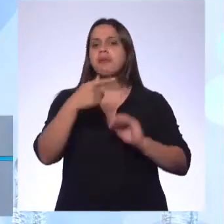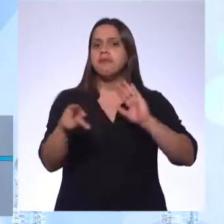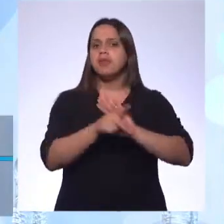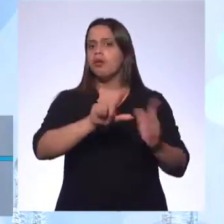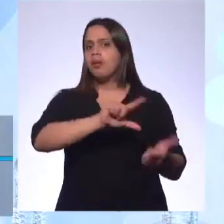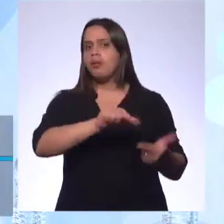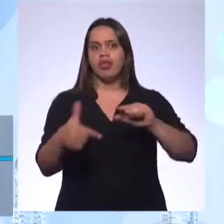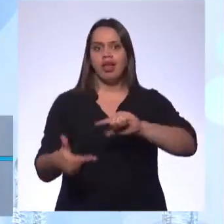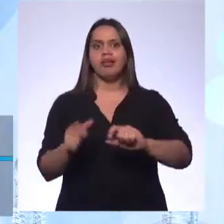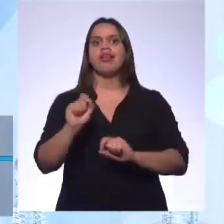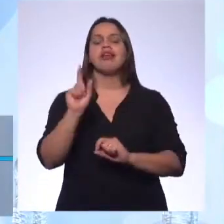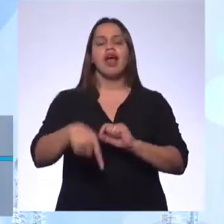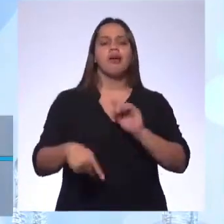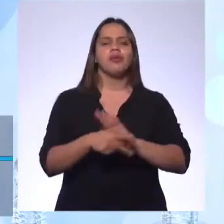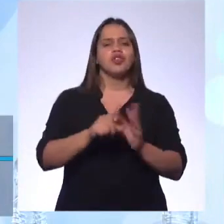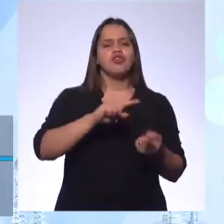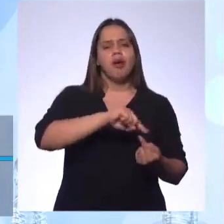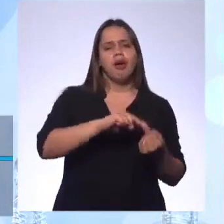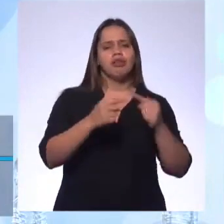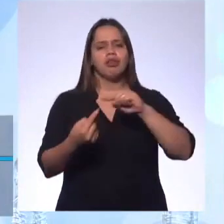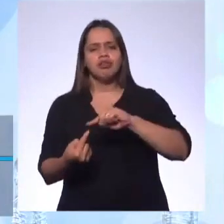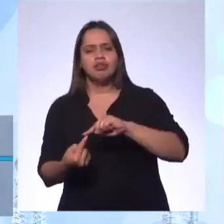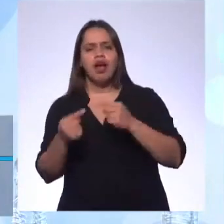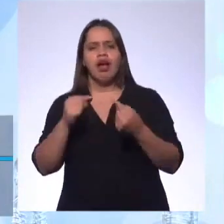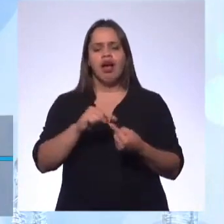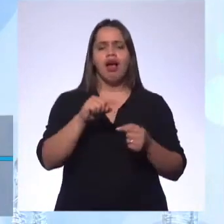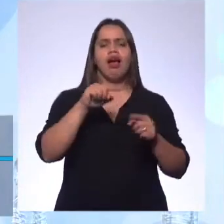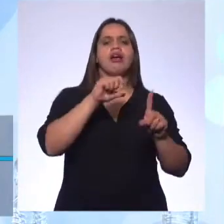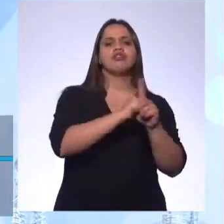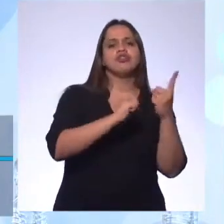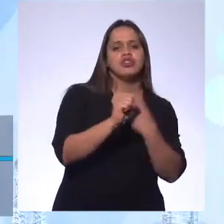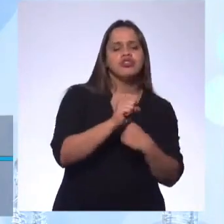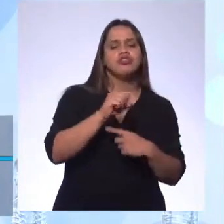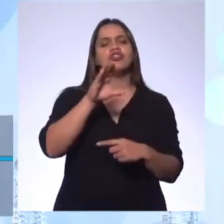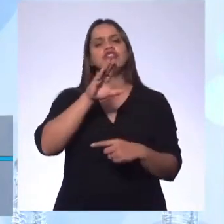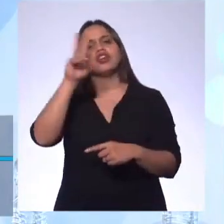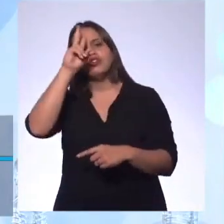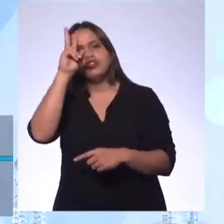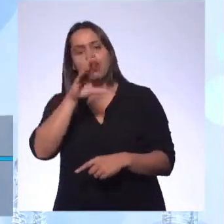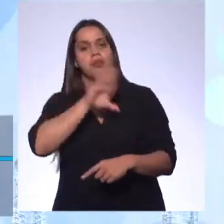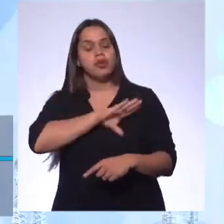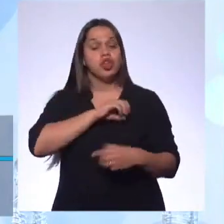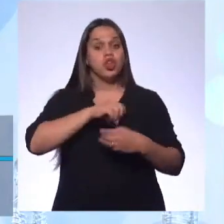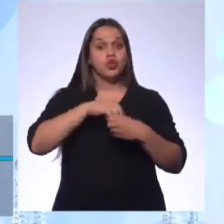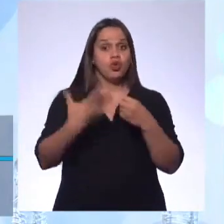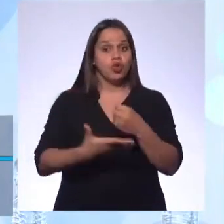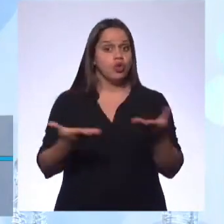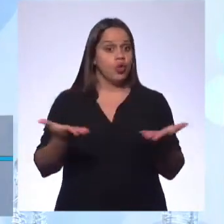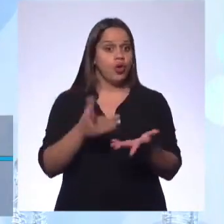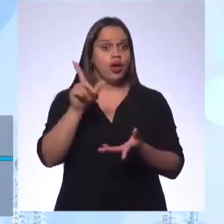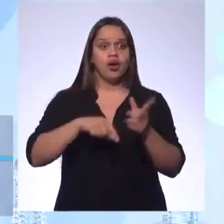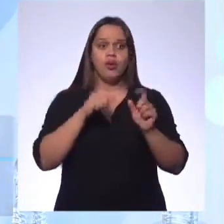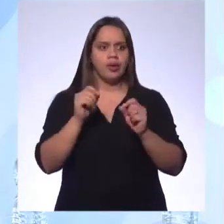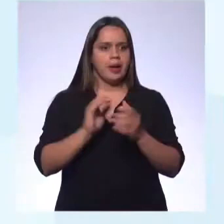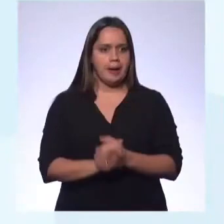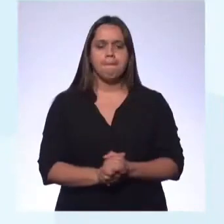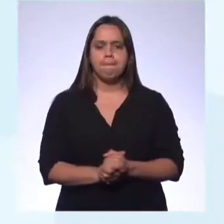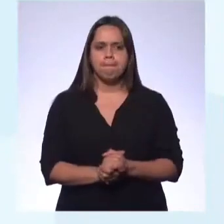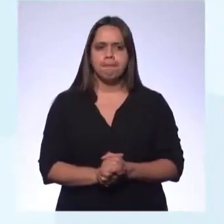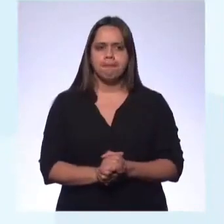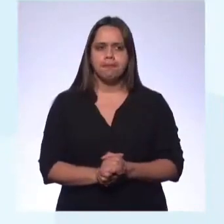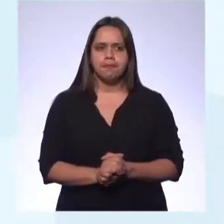que a gente vai associar a sociologia, a história, né, língua portuguesa. E os conteúdos de hoje. Difícil